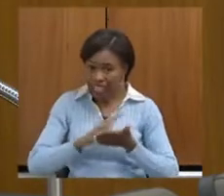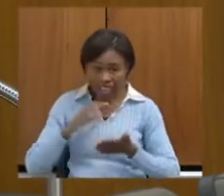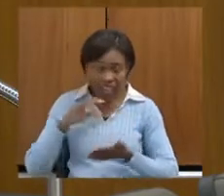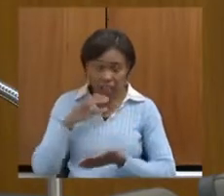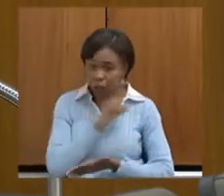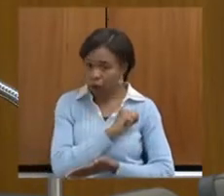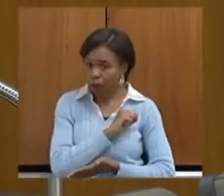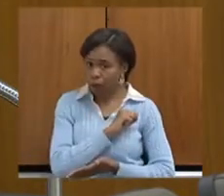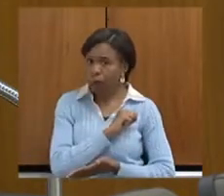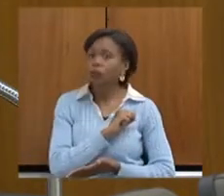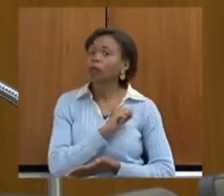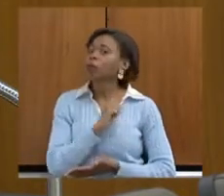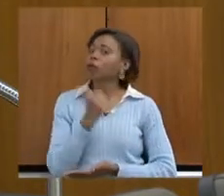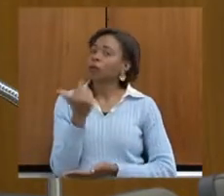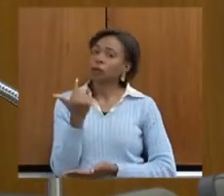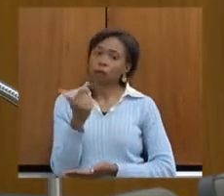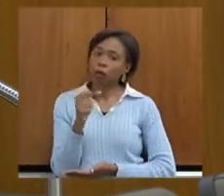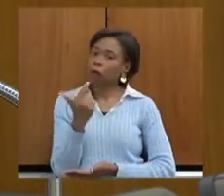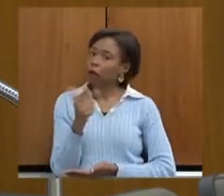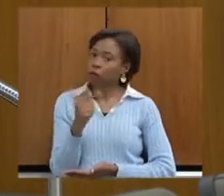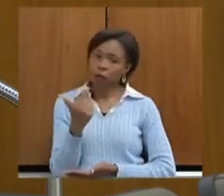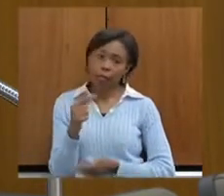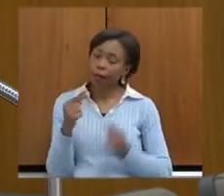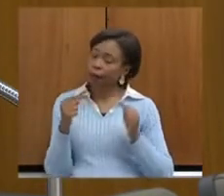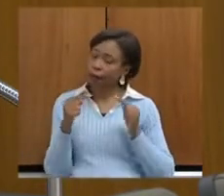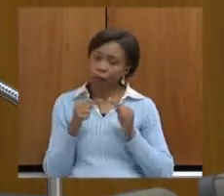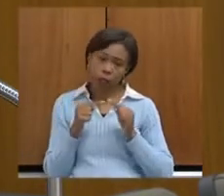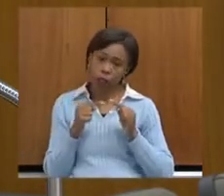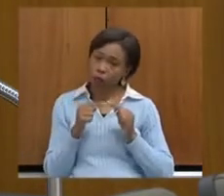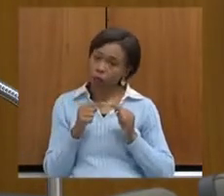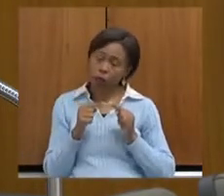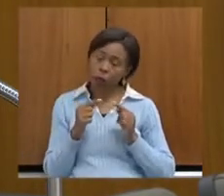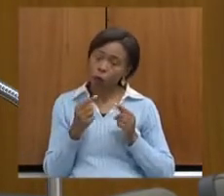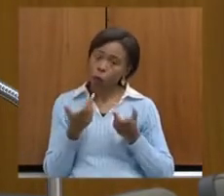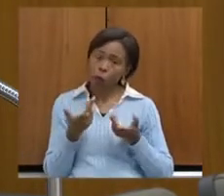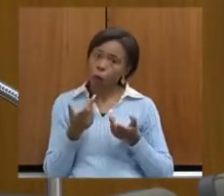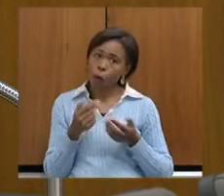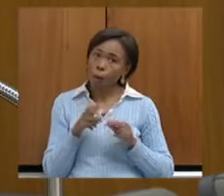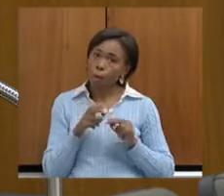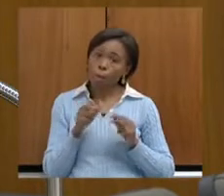ela não tem sentido desistir